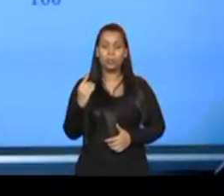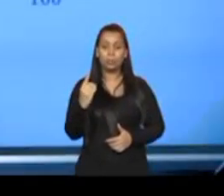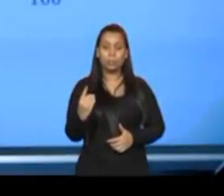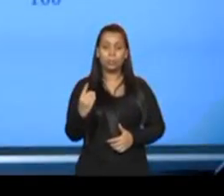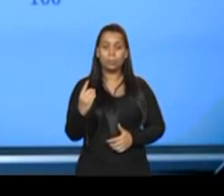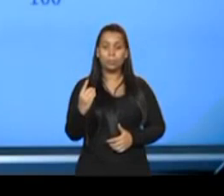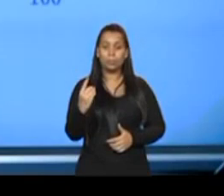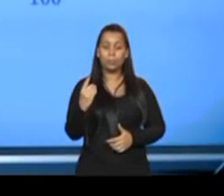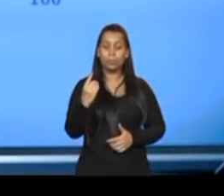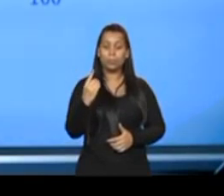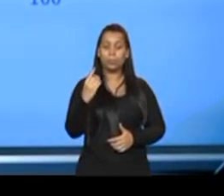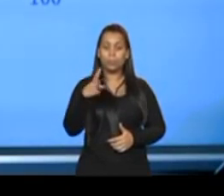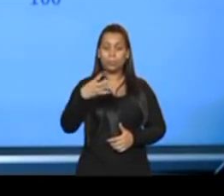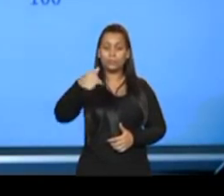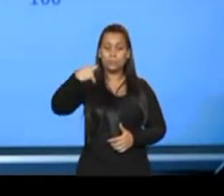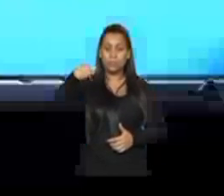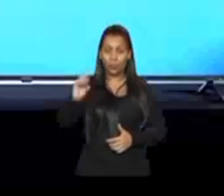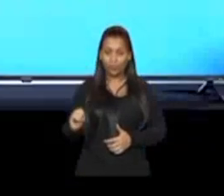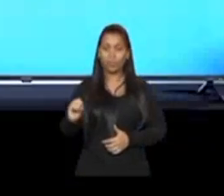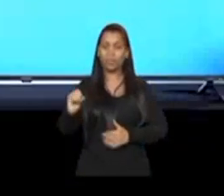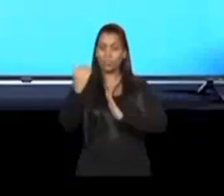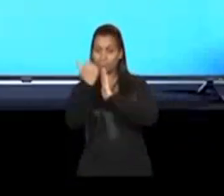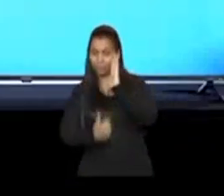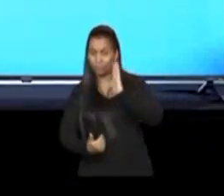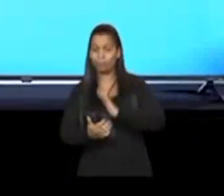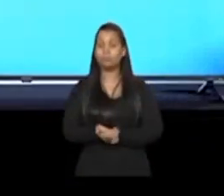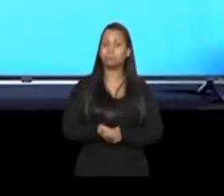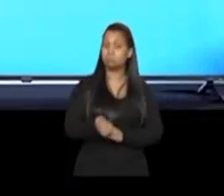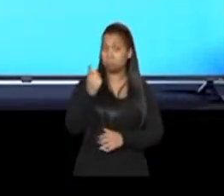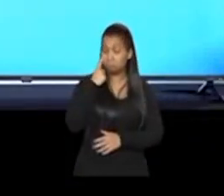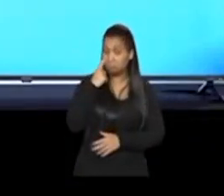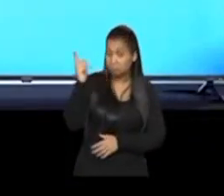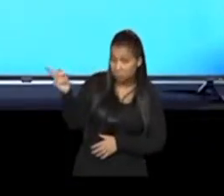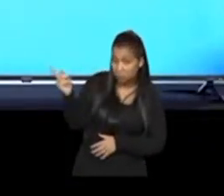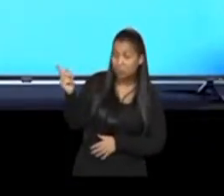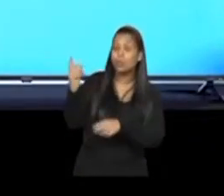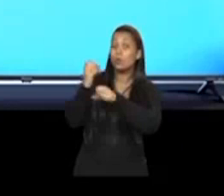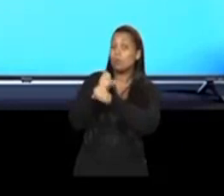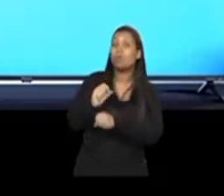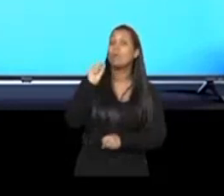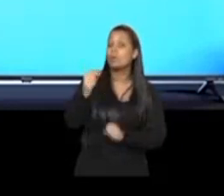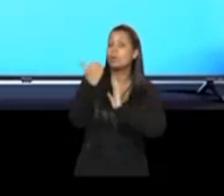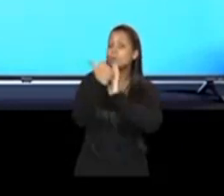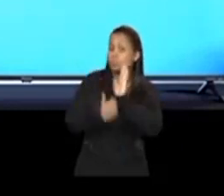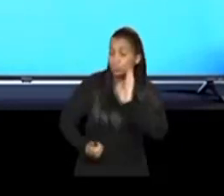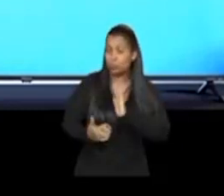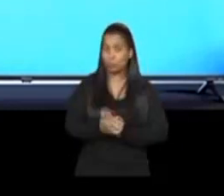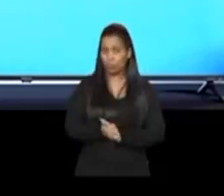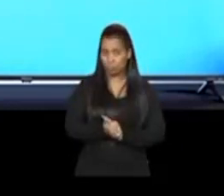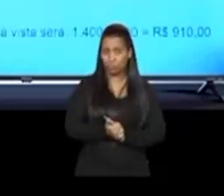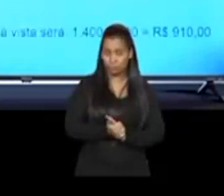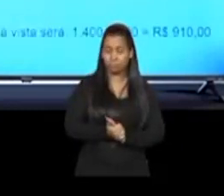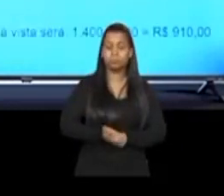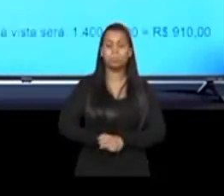resulta nos R$ 490 de desconto. Repare que a gente só calculou o desconto. Agora precisamos tirar do valor